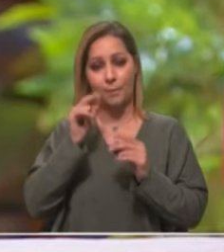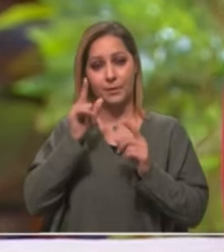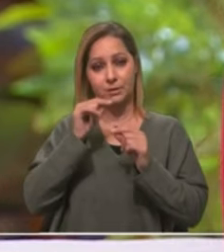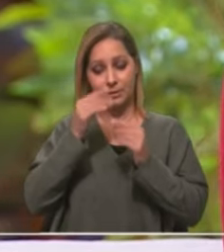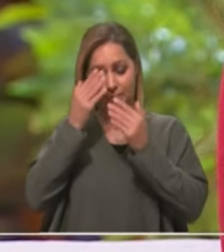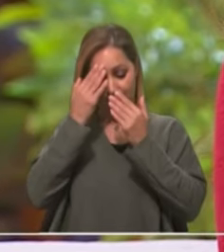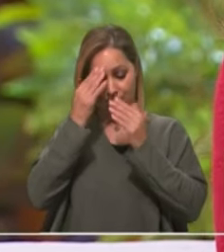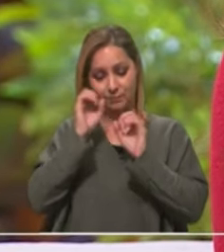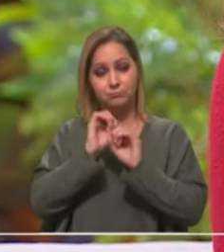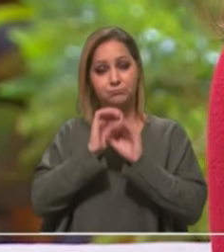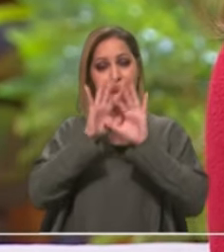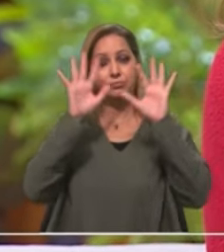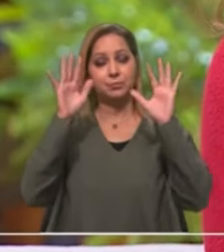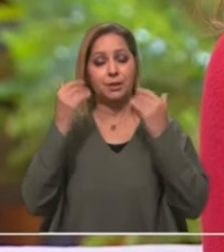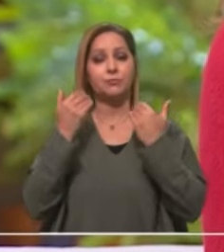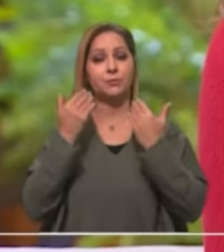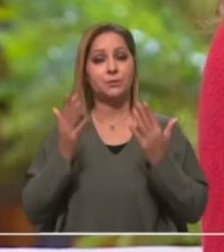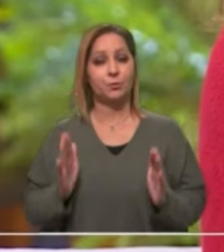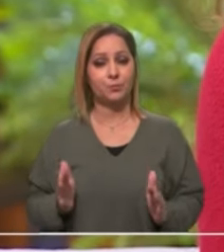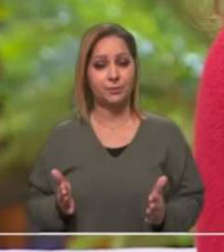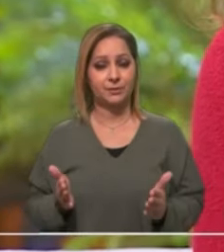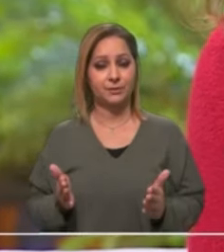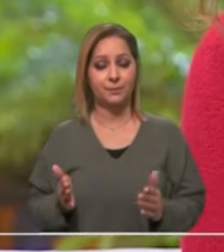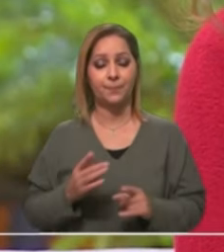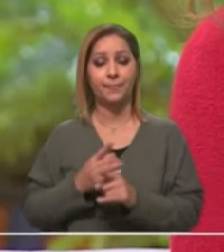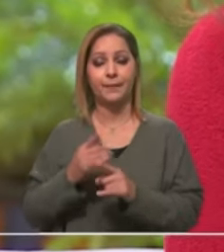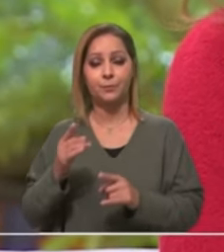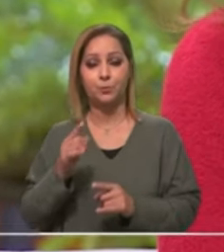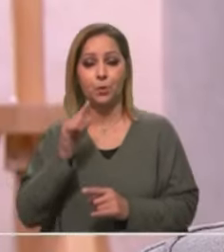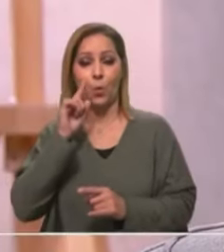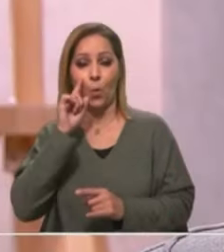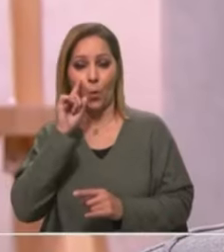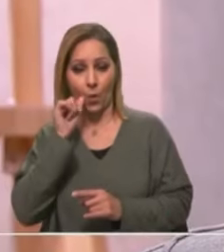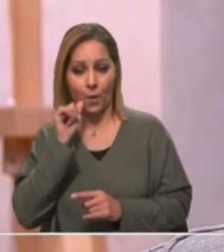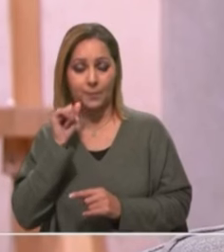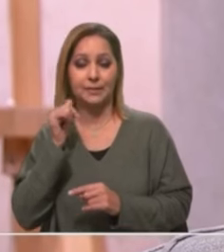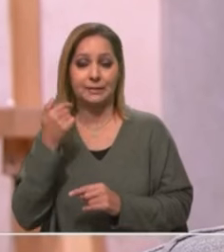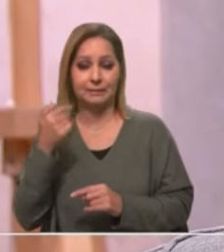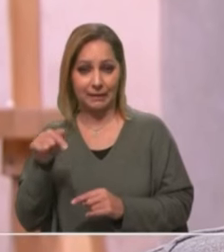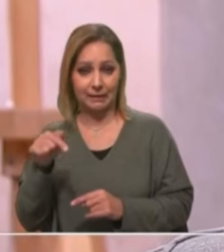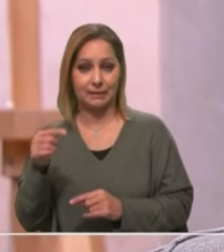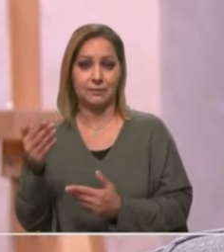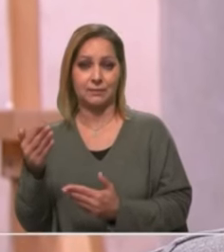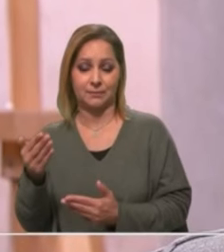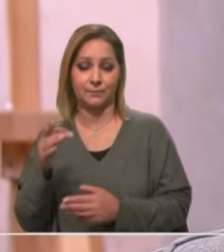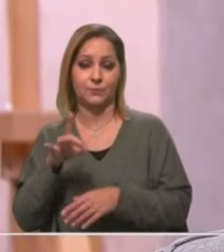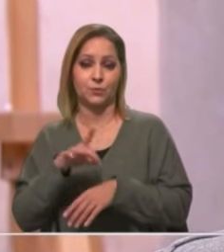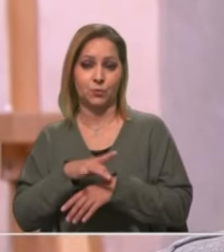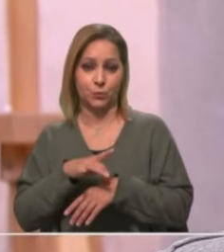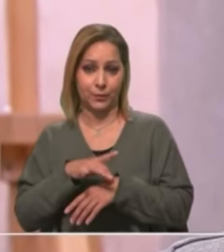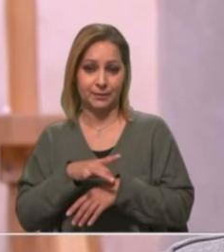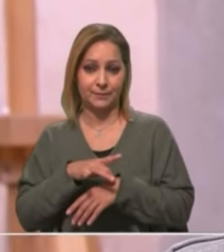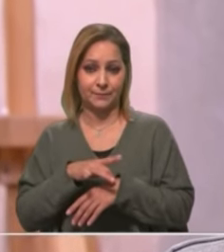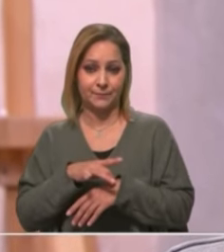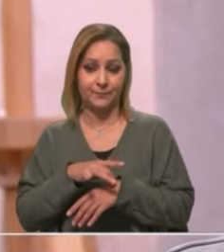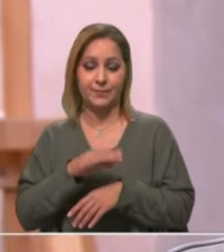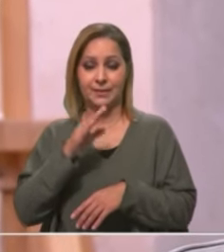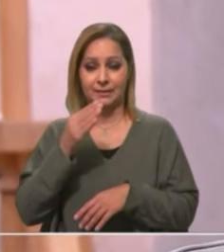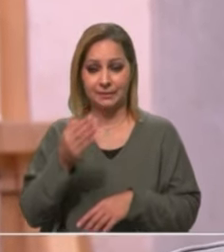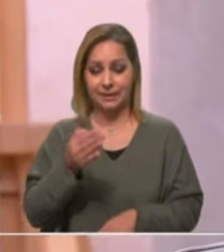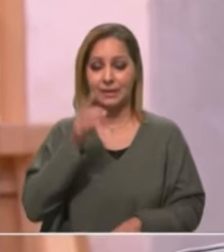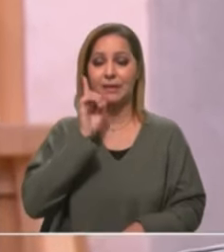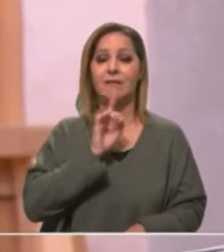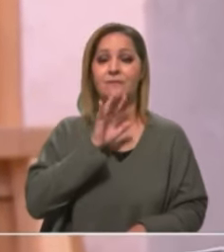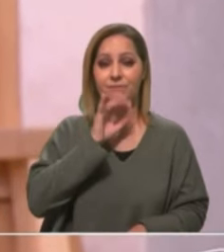das consequências que isso pode trazer, porque os homens, lá está, são os portadores e eu acredito que, tendo filhas, tendo